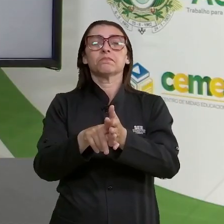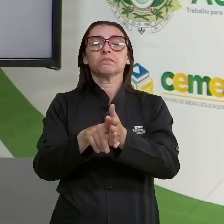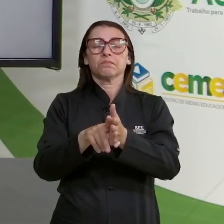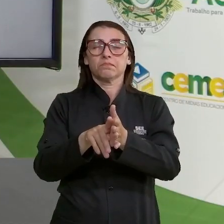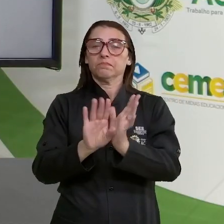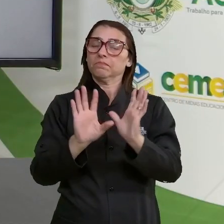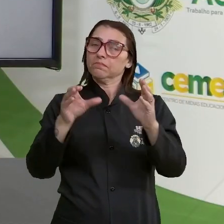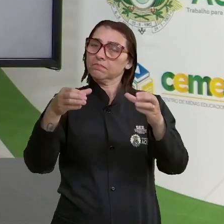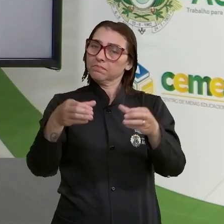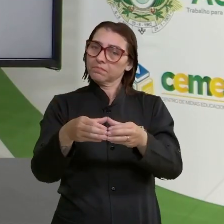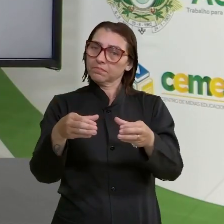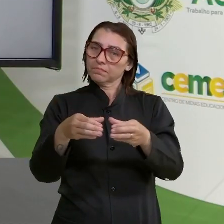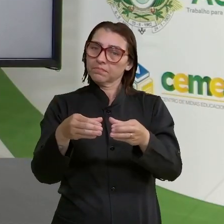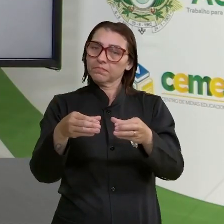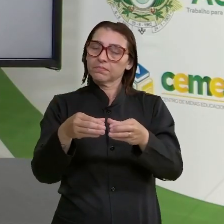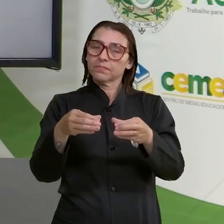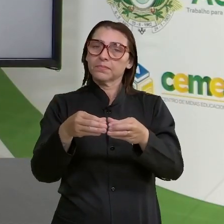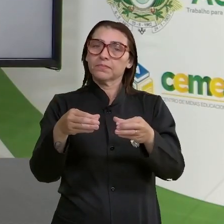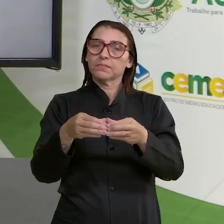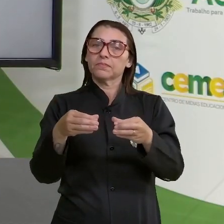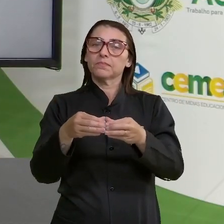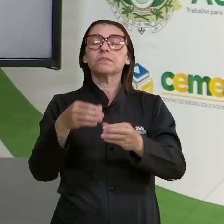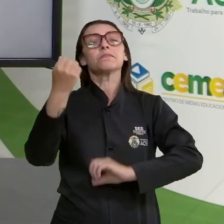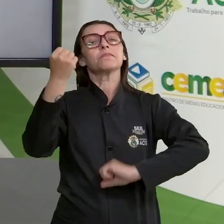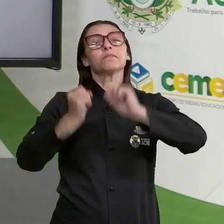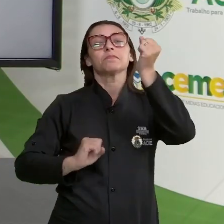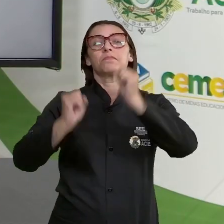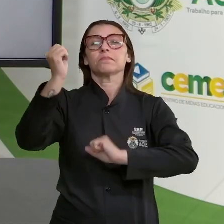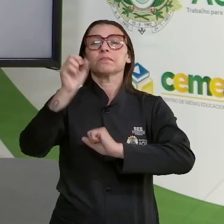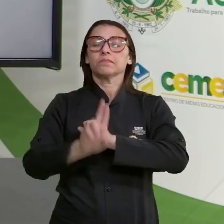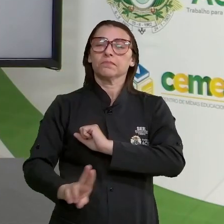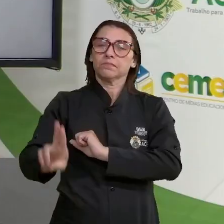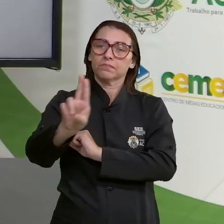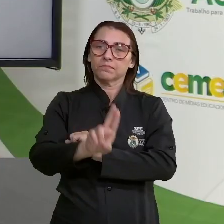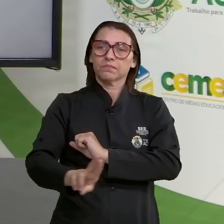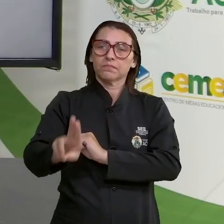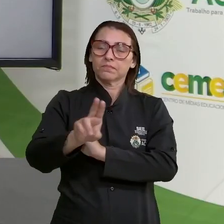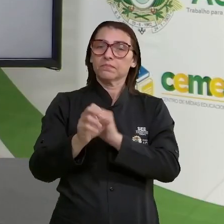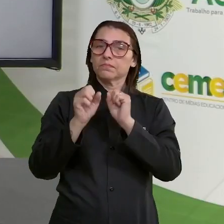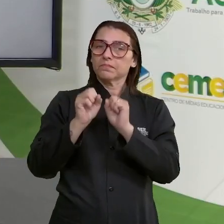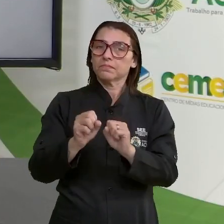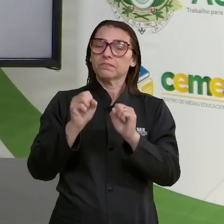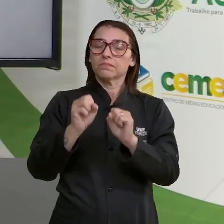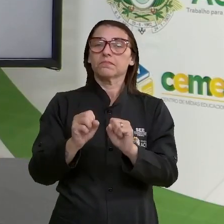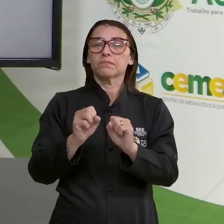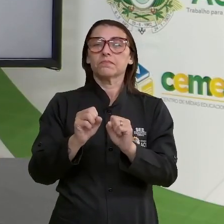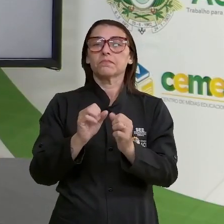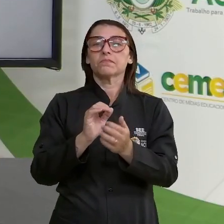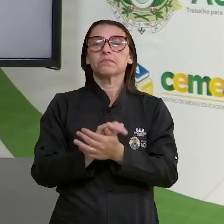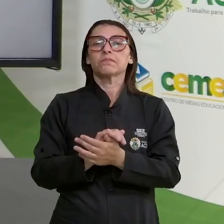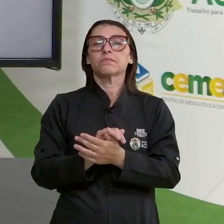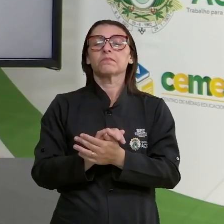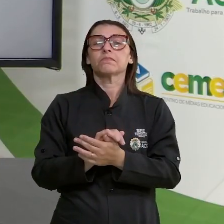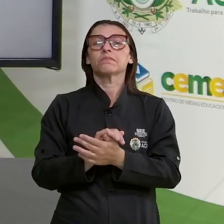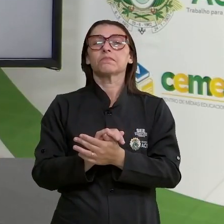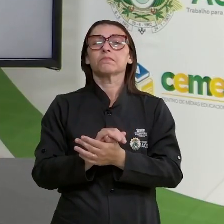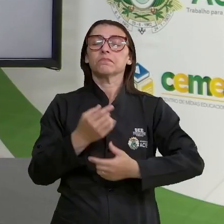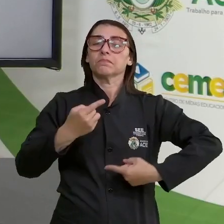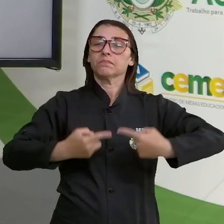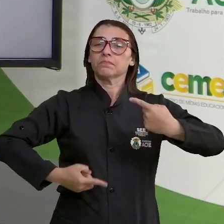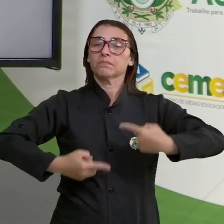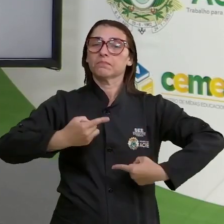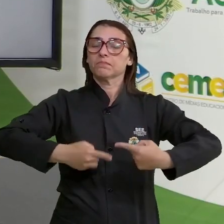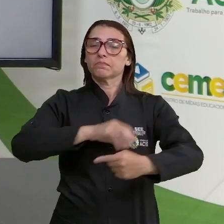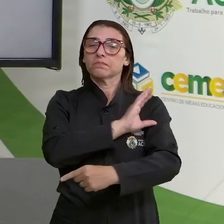massa que a indústria utiliza para poder aplicar aí as suas políticas